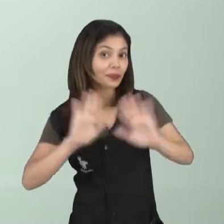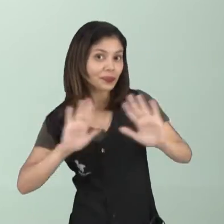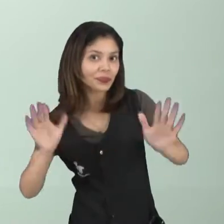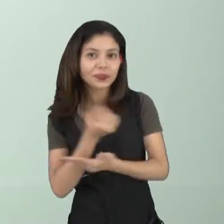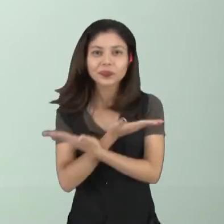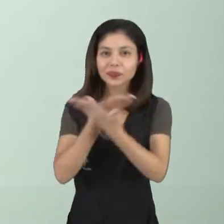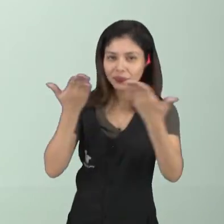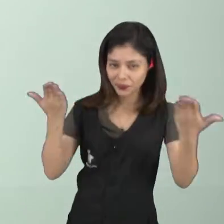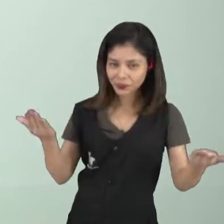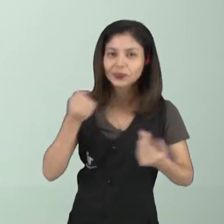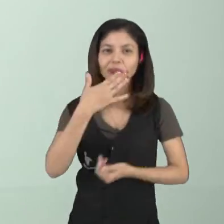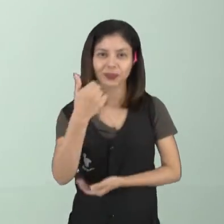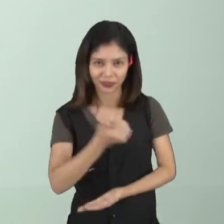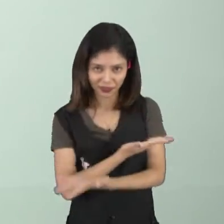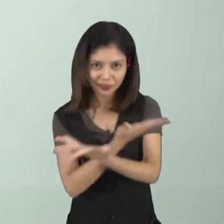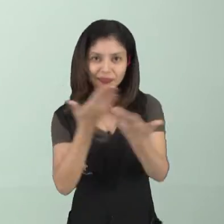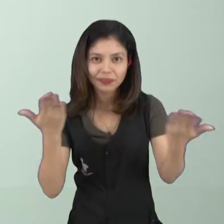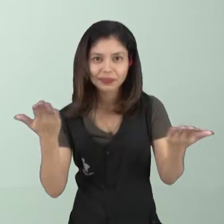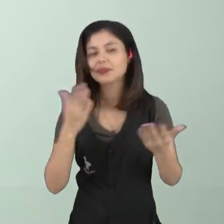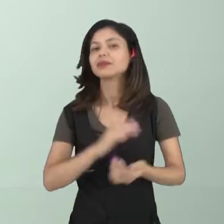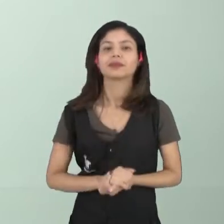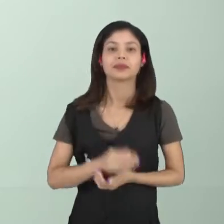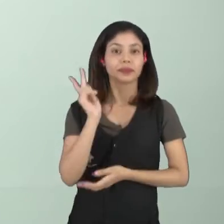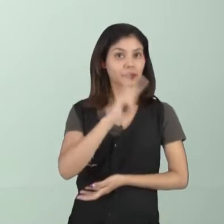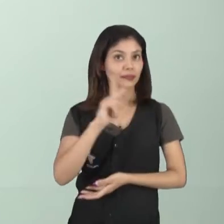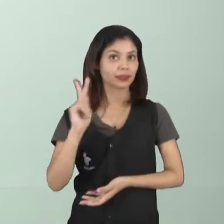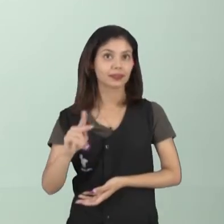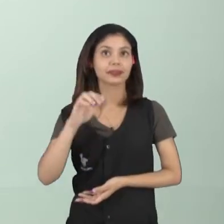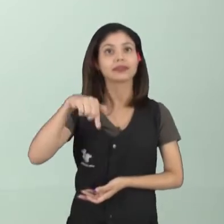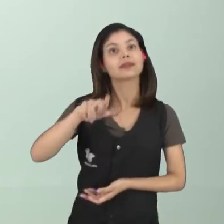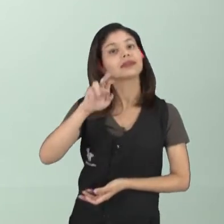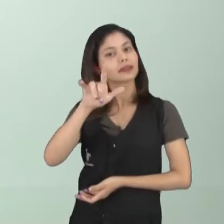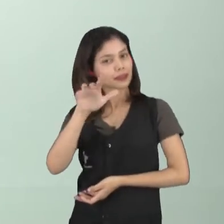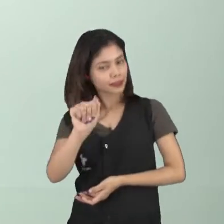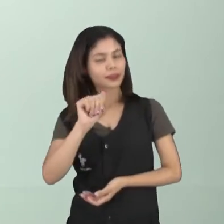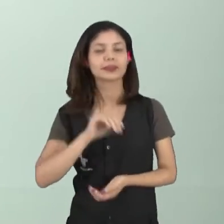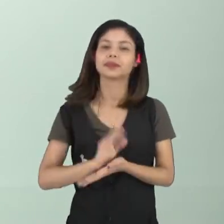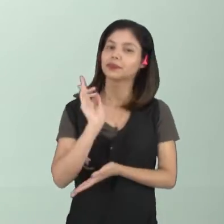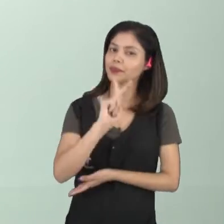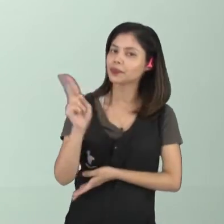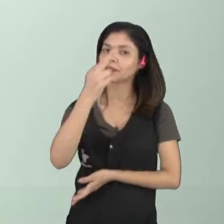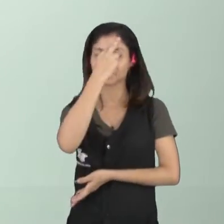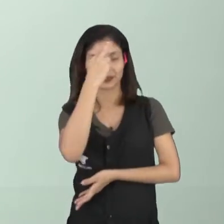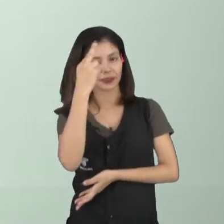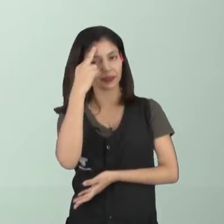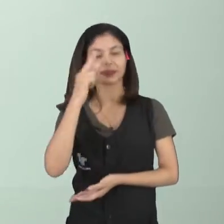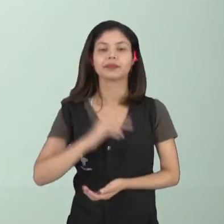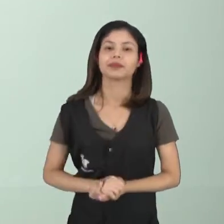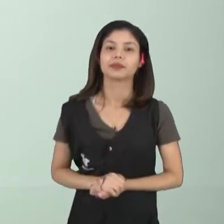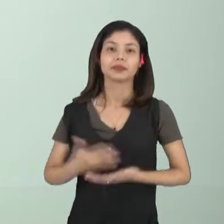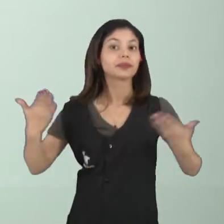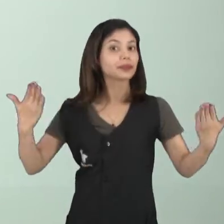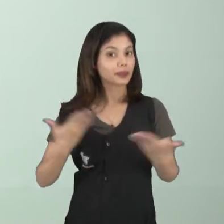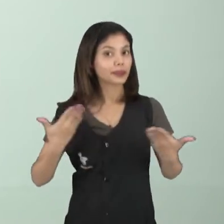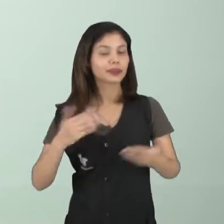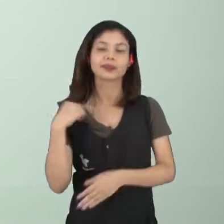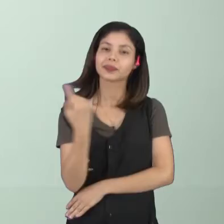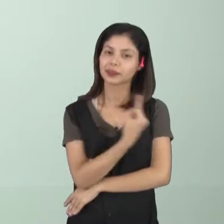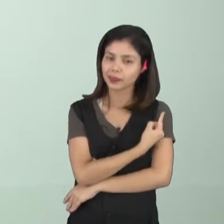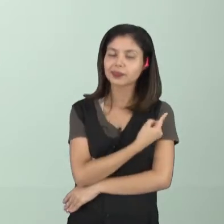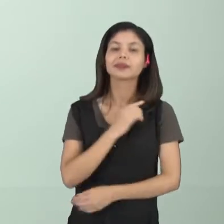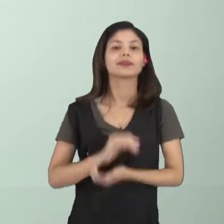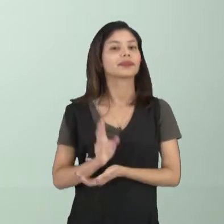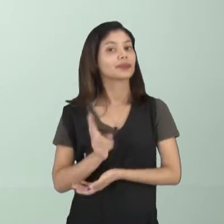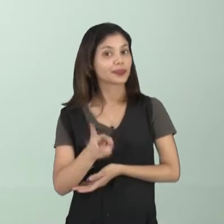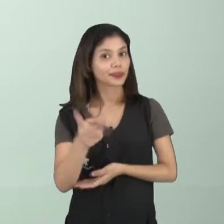o Olá pessoal tudo bem com vocês Sou professora Keila Batista professora de história e hoje